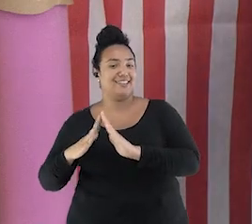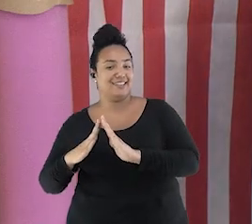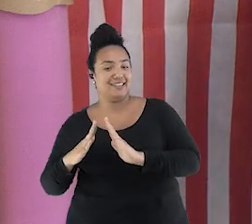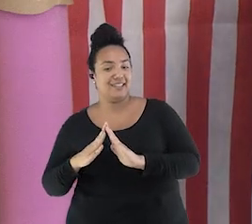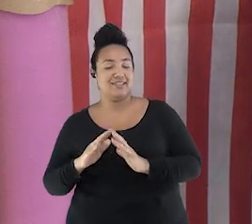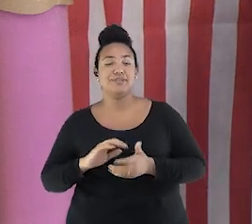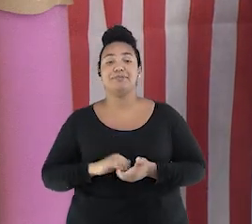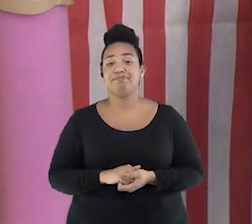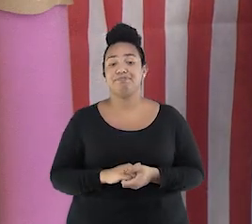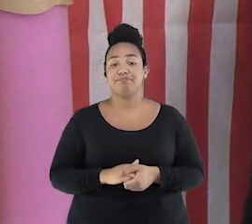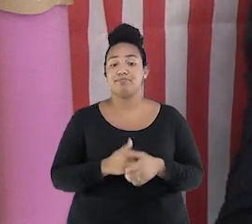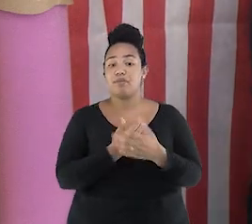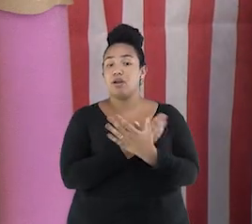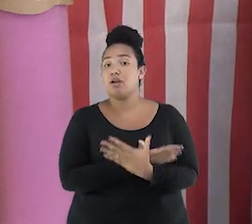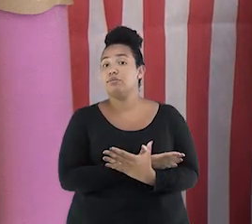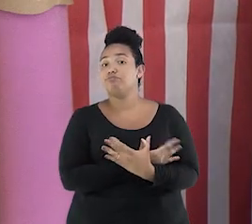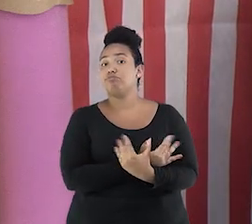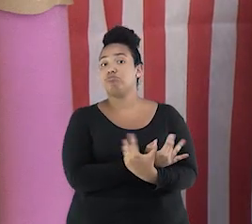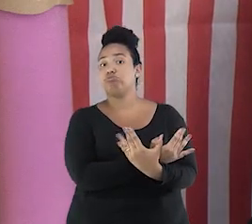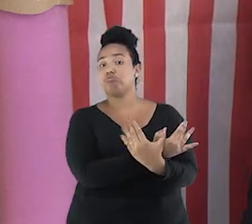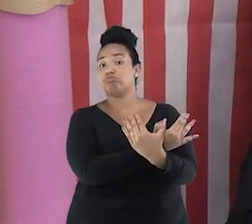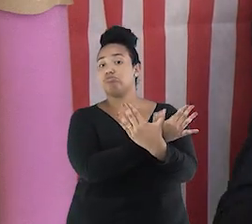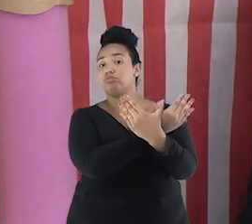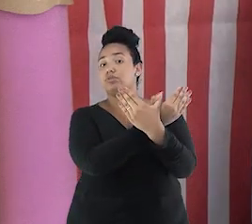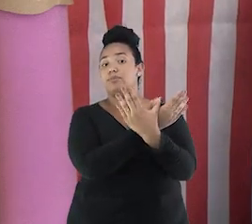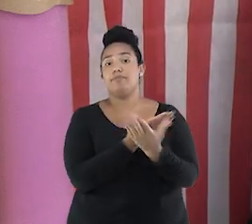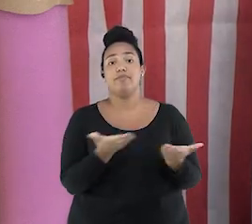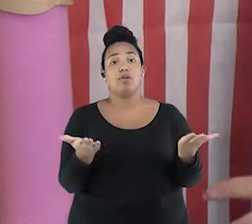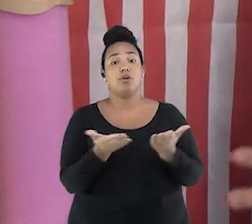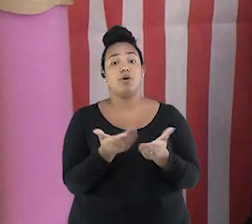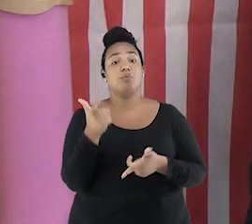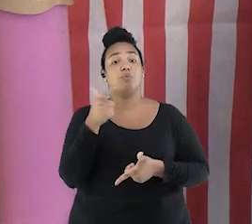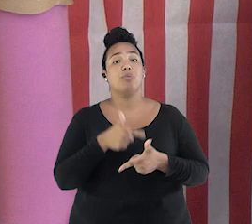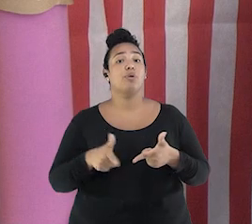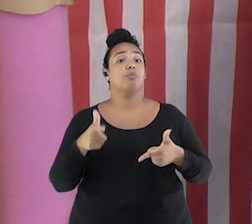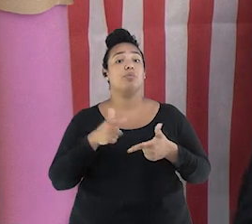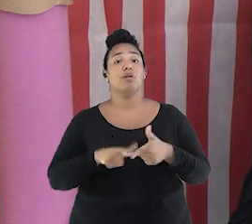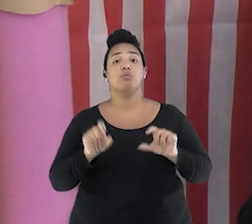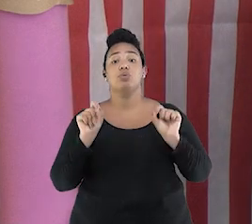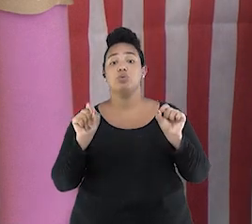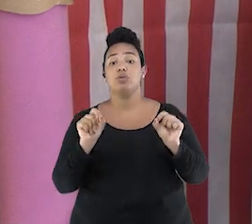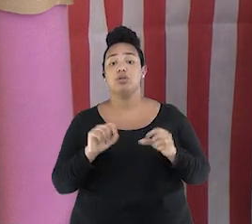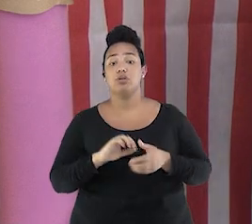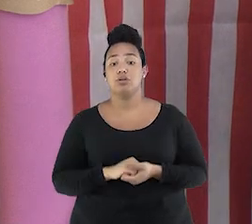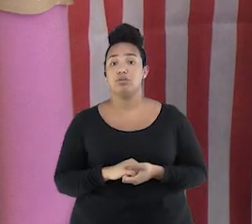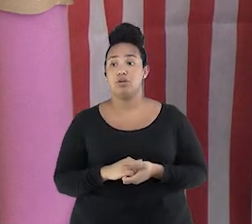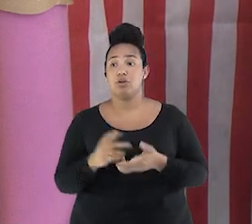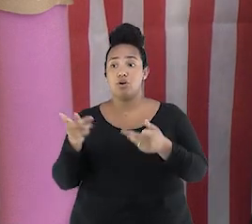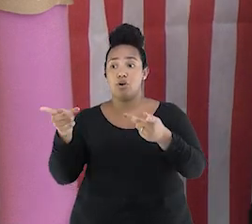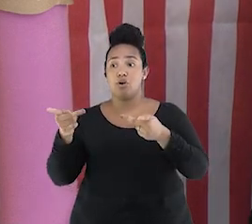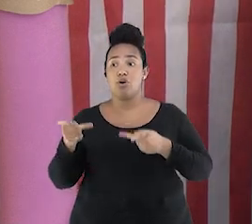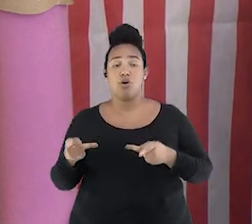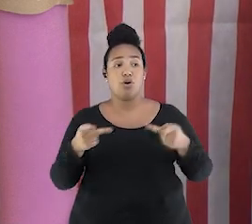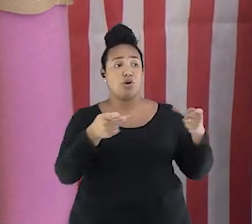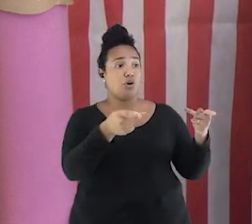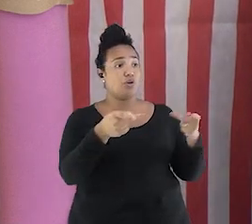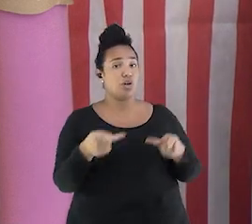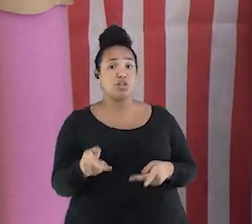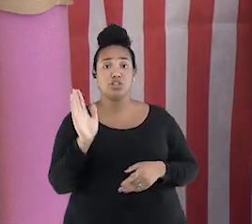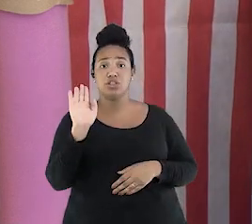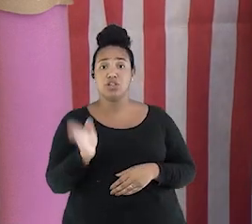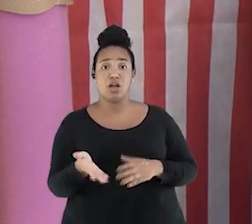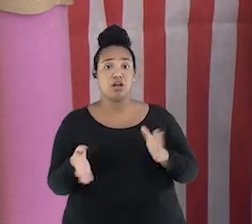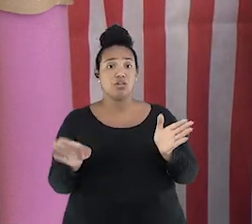casa. E a libélula Chispa Foguinho tinha agora um problema. Os convidados já estavam chegando na